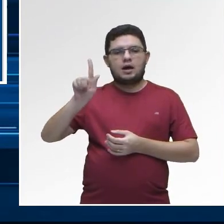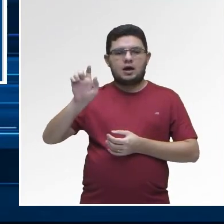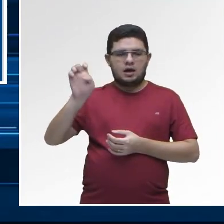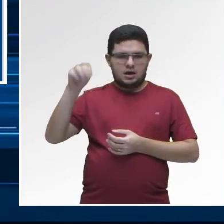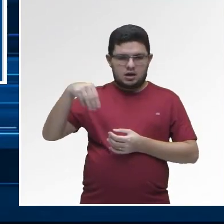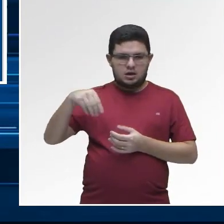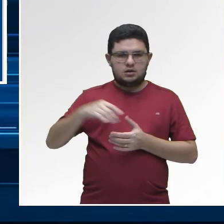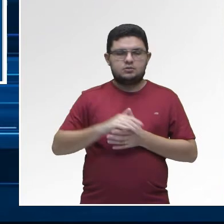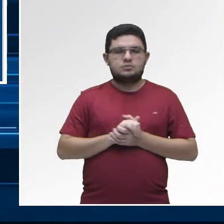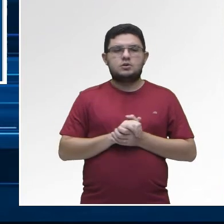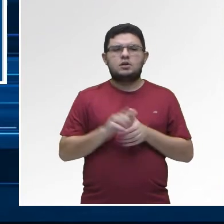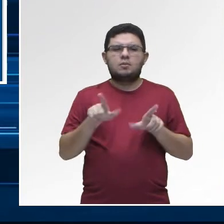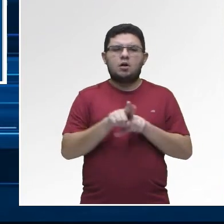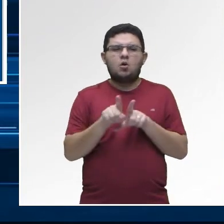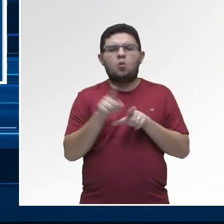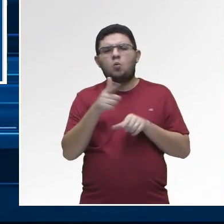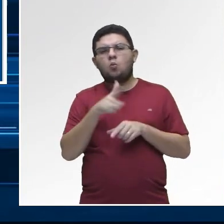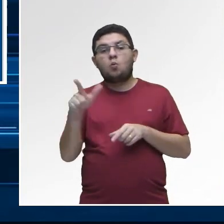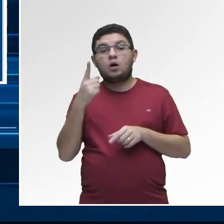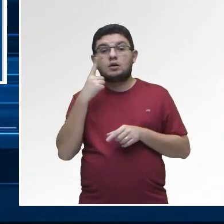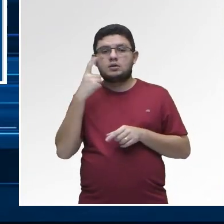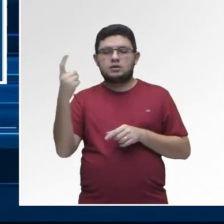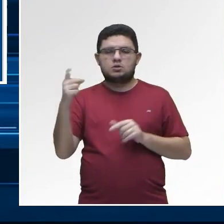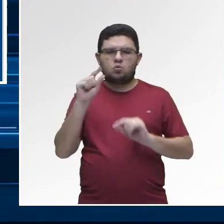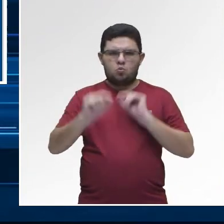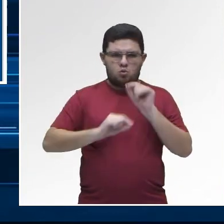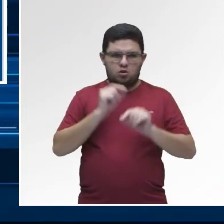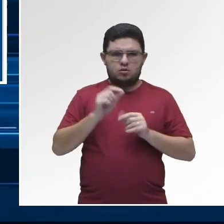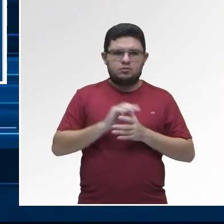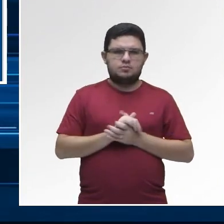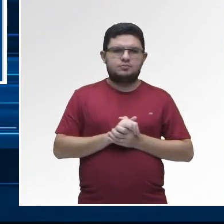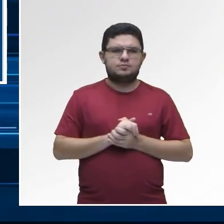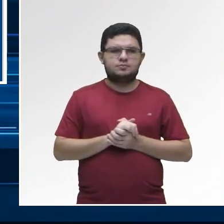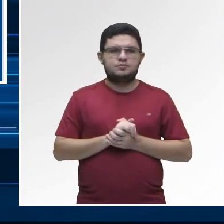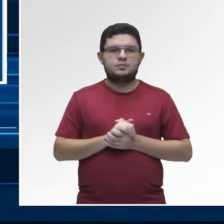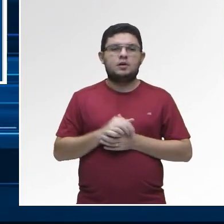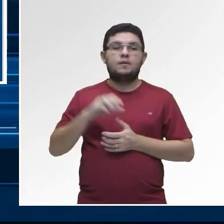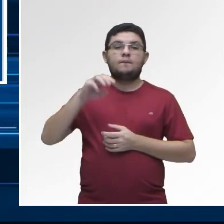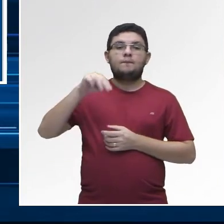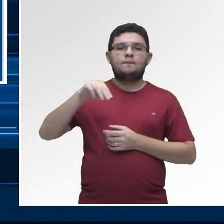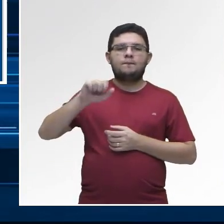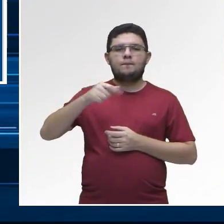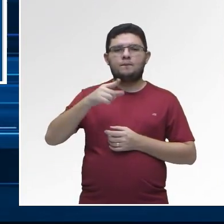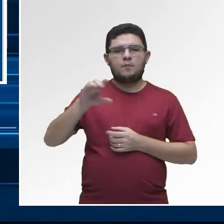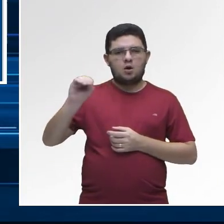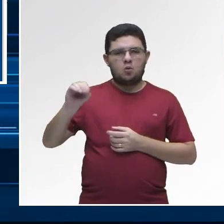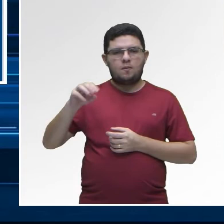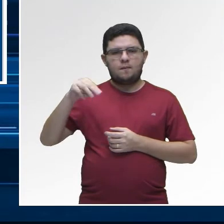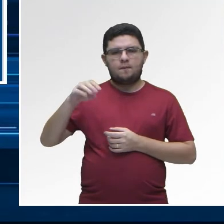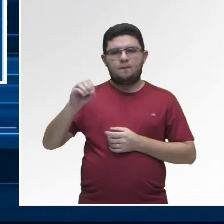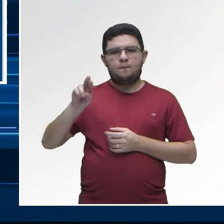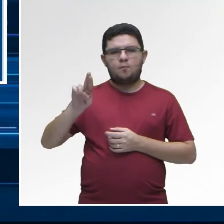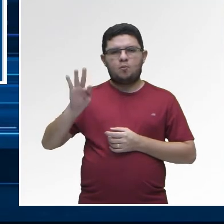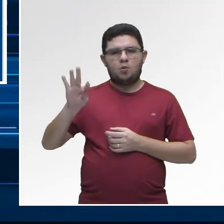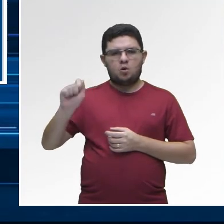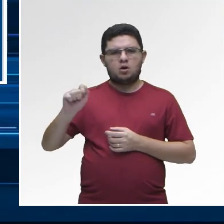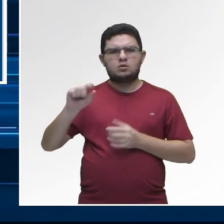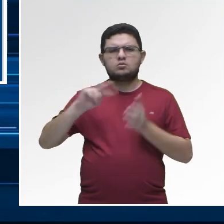interessante, observe esse aqui, chamado de mão morta. O que era uma mão morta? Olha